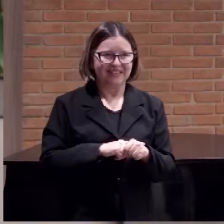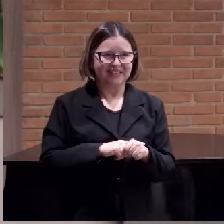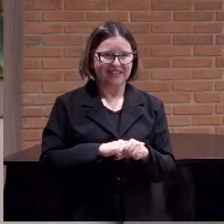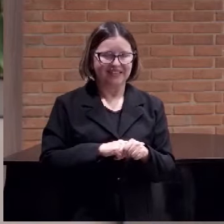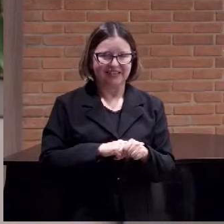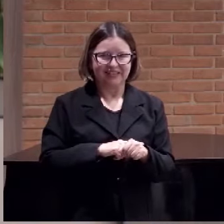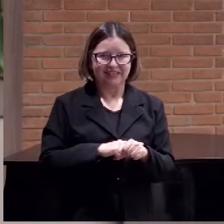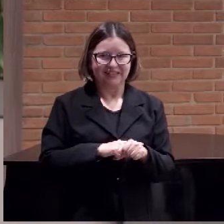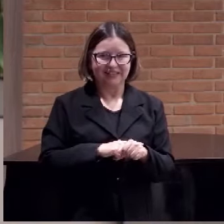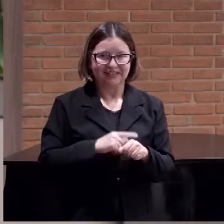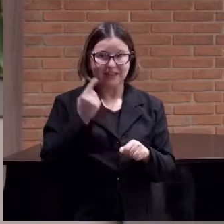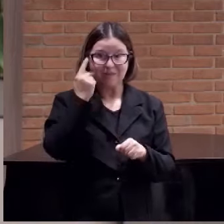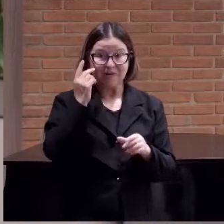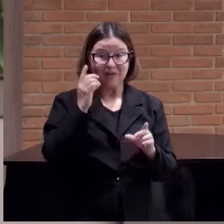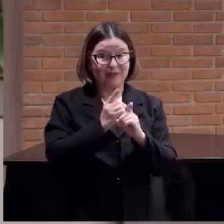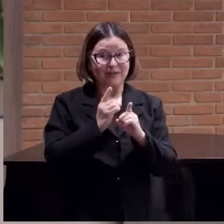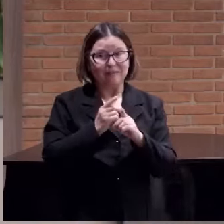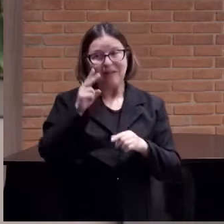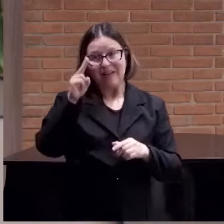para que eles se lembrassem